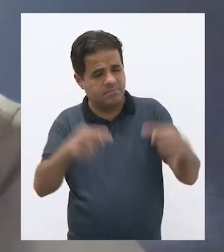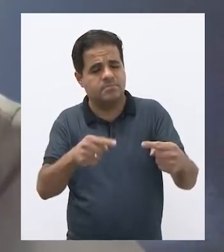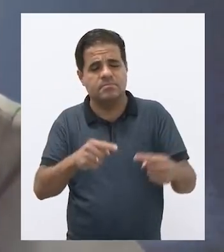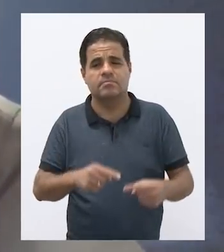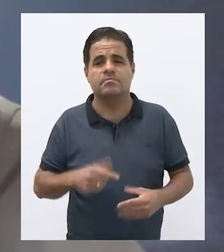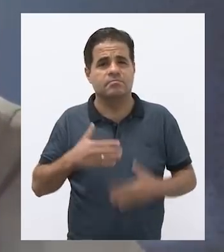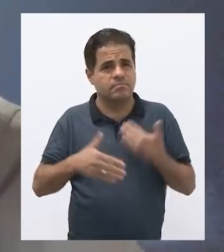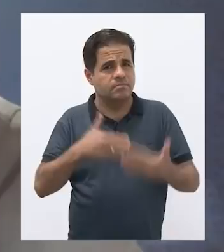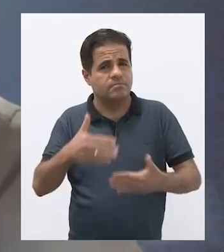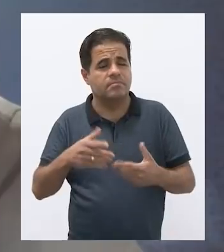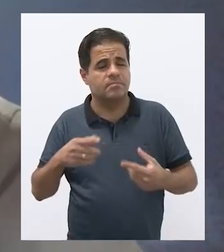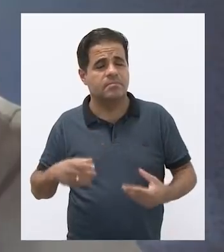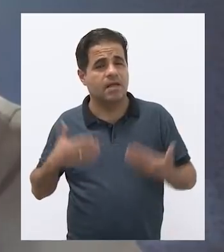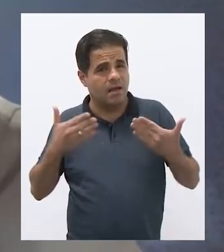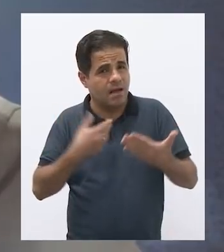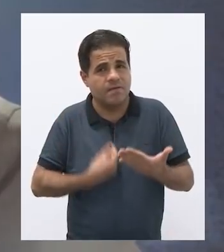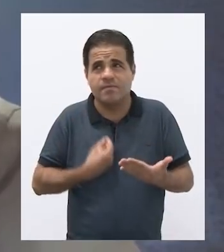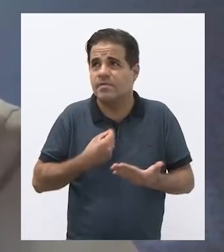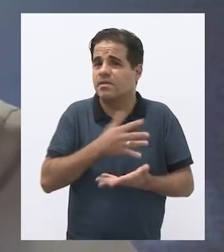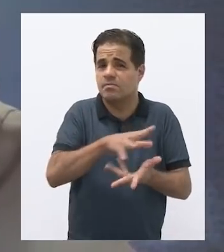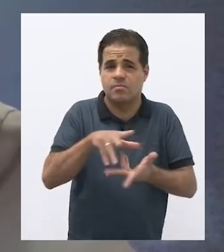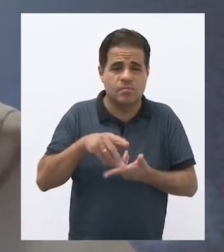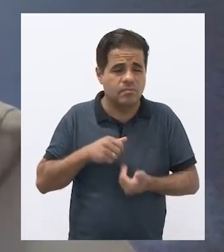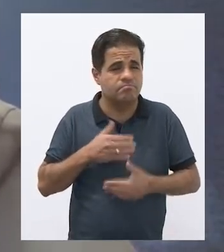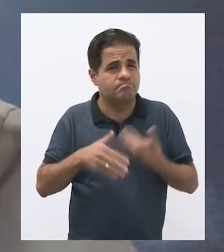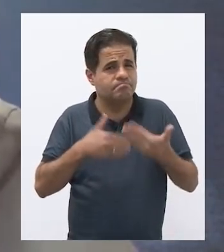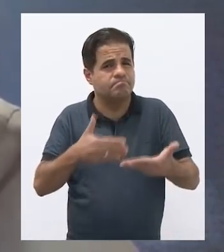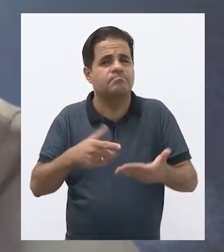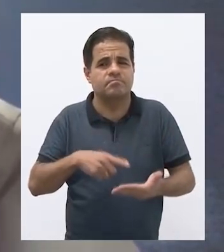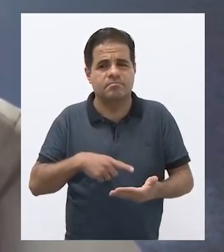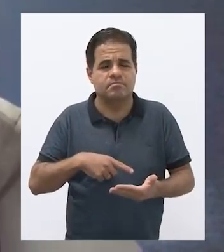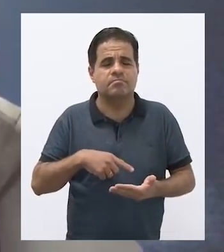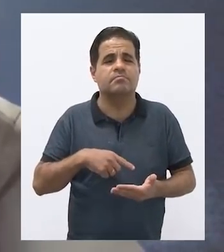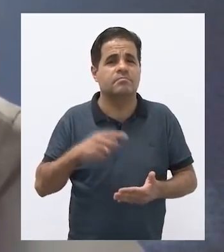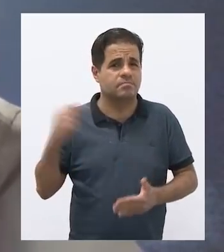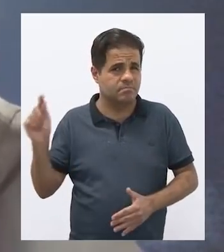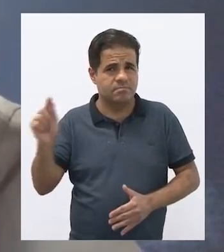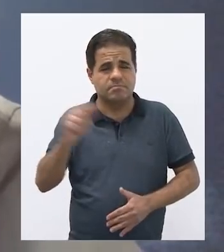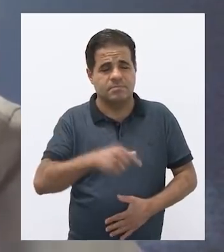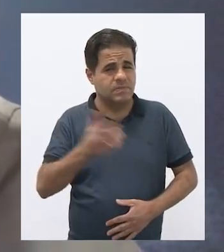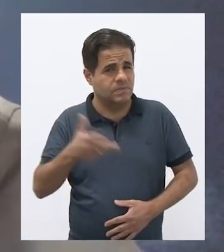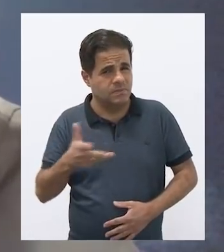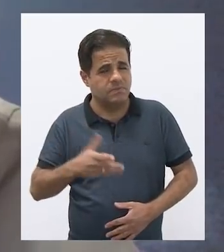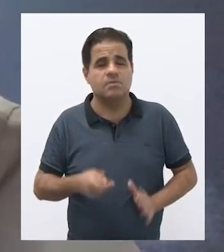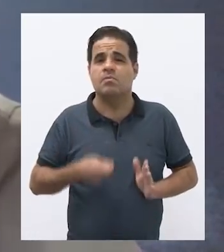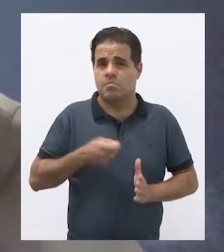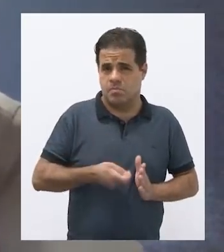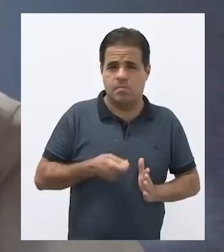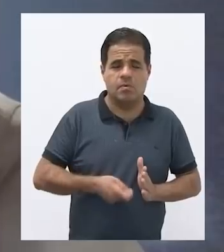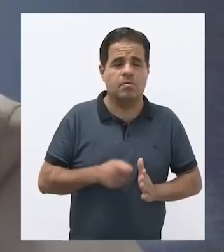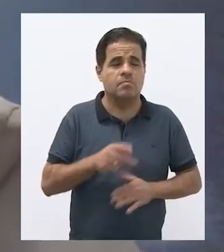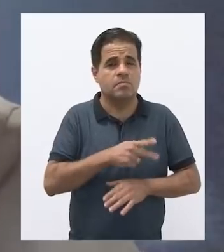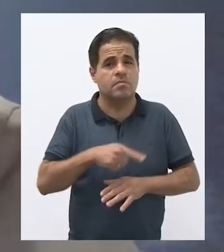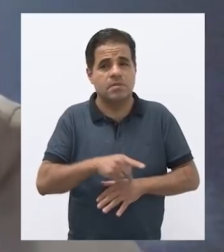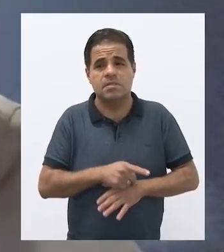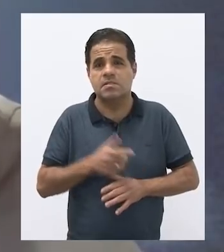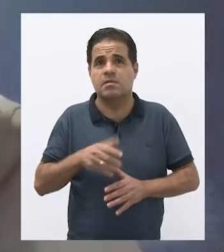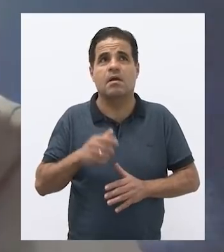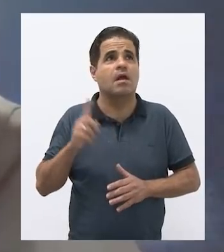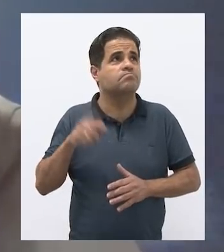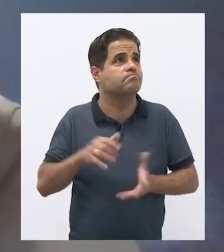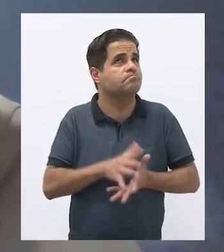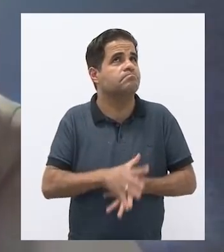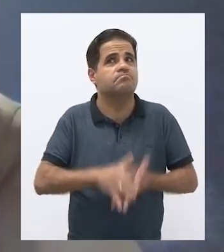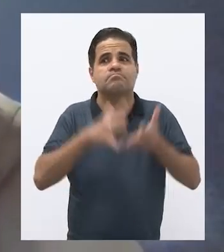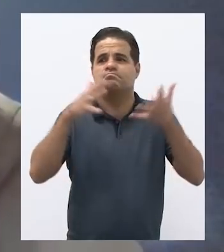os desafios que a vida e que esse mundo cada vez mais globalizado e acelerado impõe. Um país que quer ser gigante,